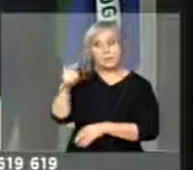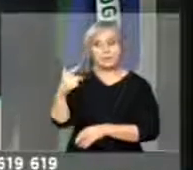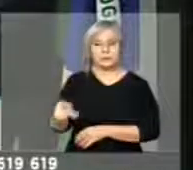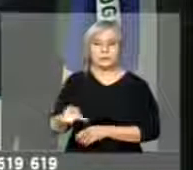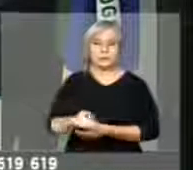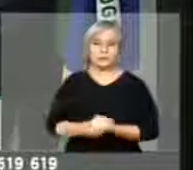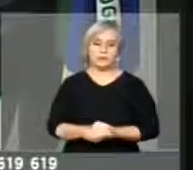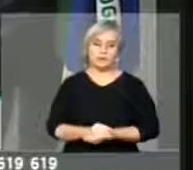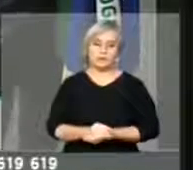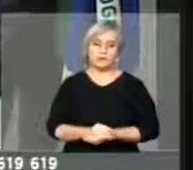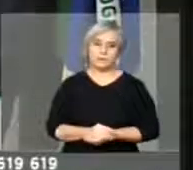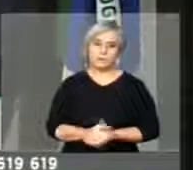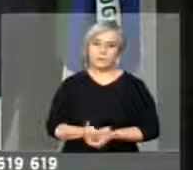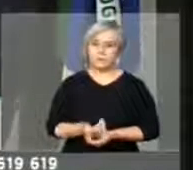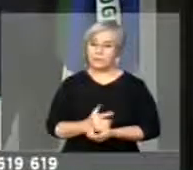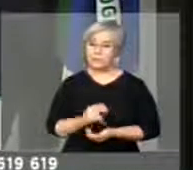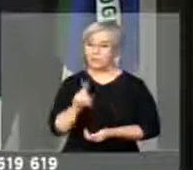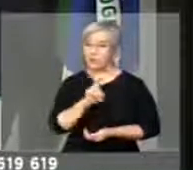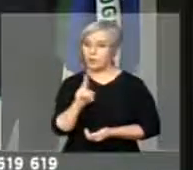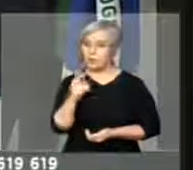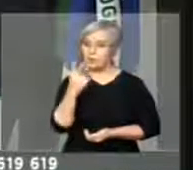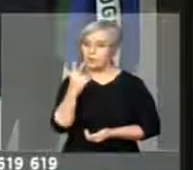e atinge pessoas